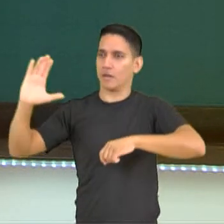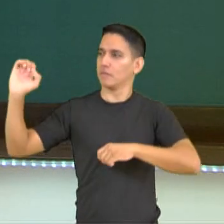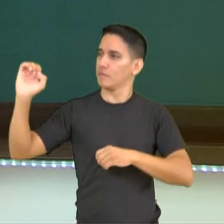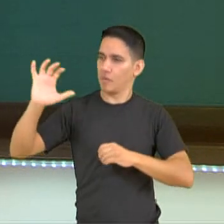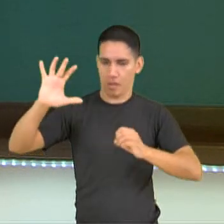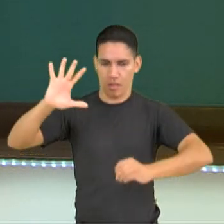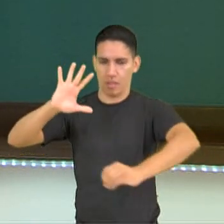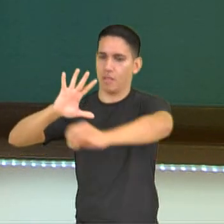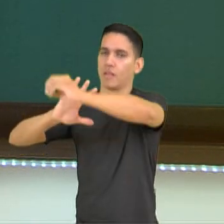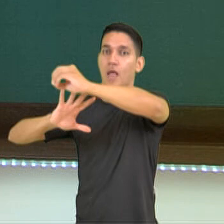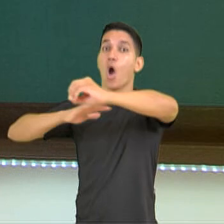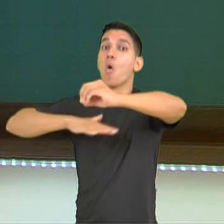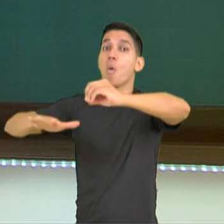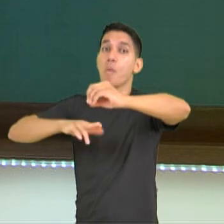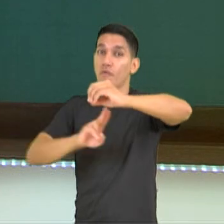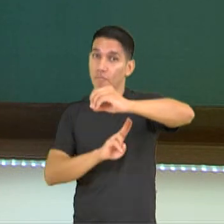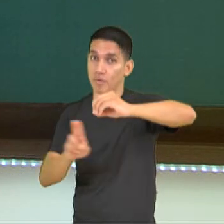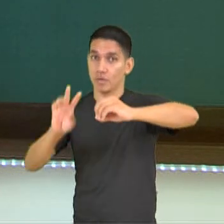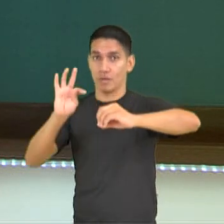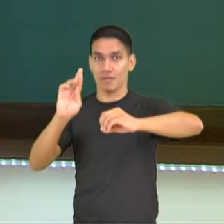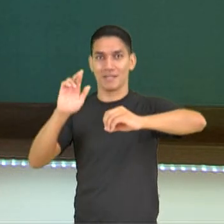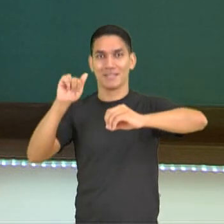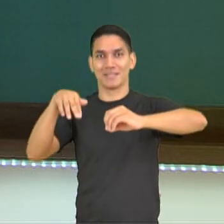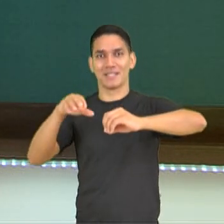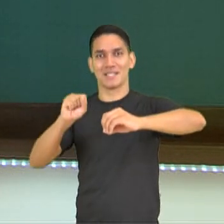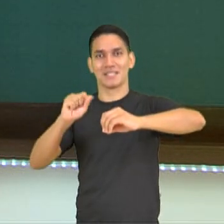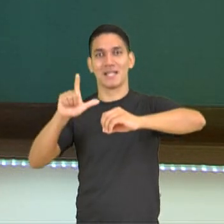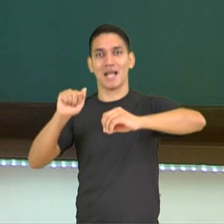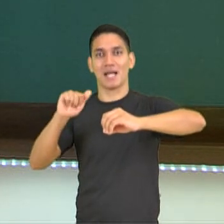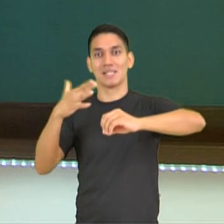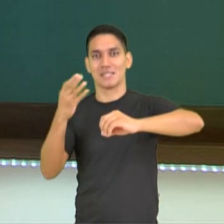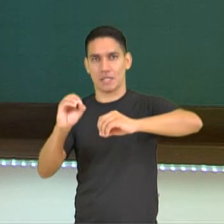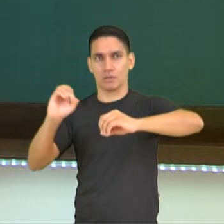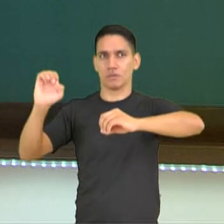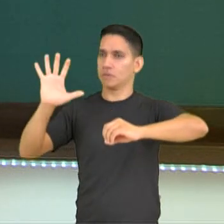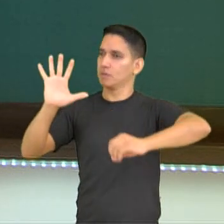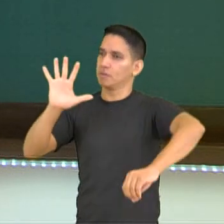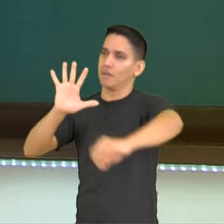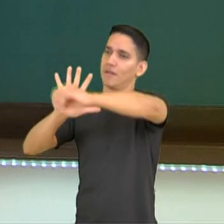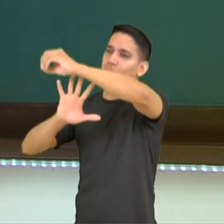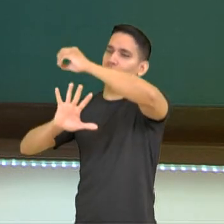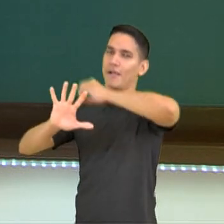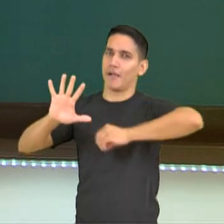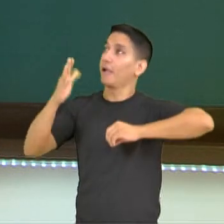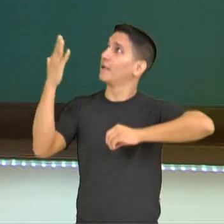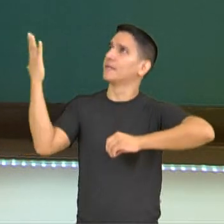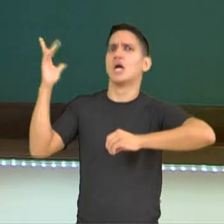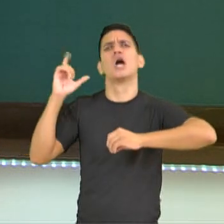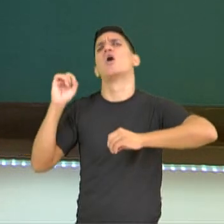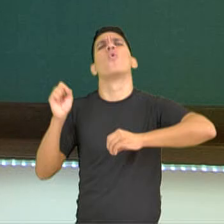nessa órbita, a gente chama de translação, certo? Então, só para estabelecer ali a diferença. Qual é